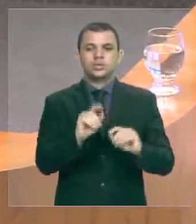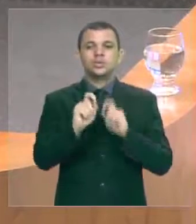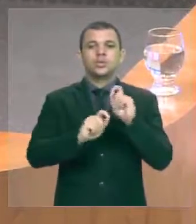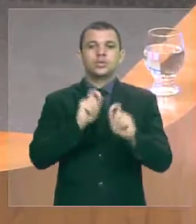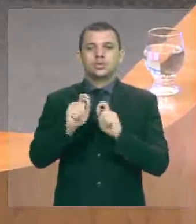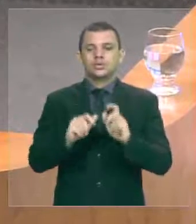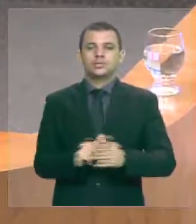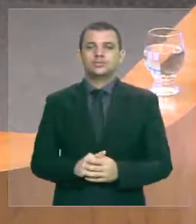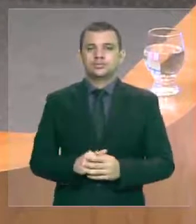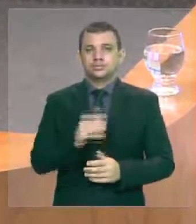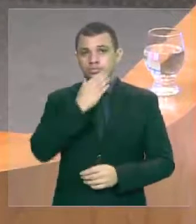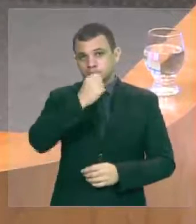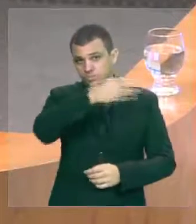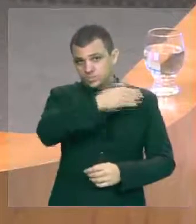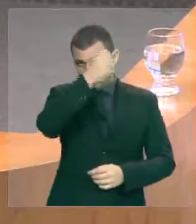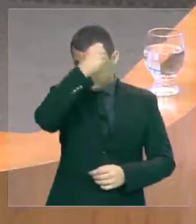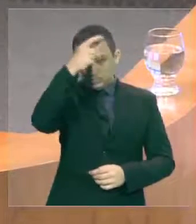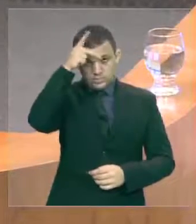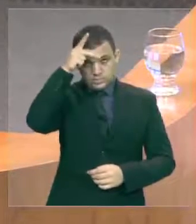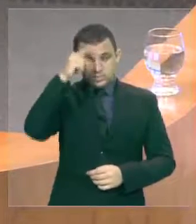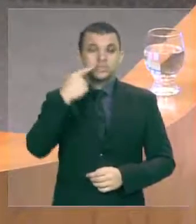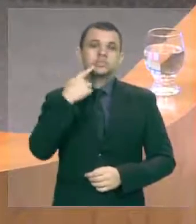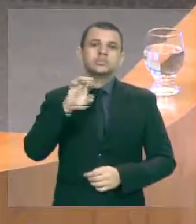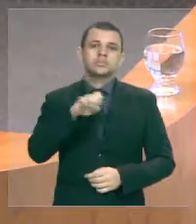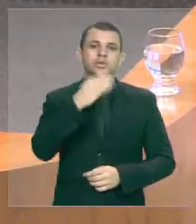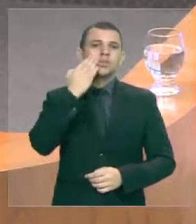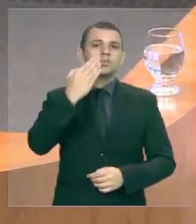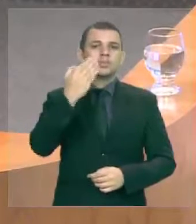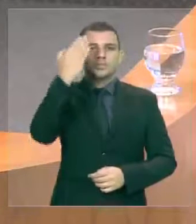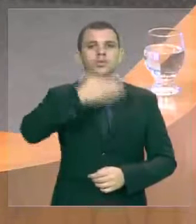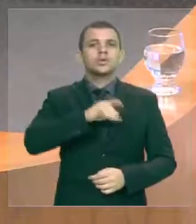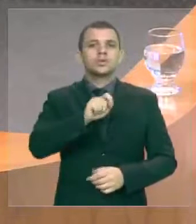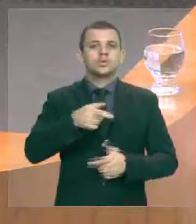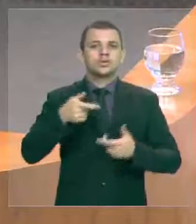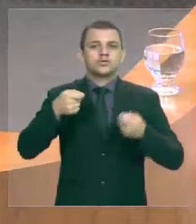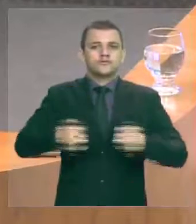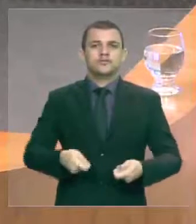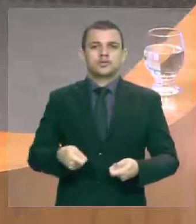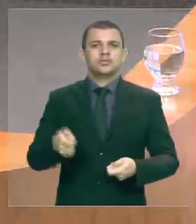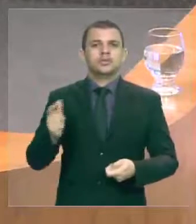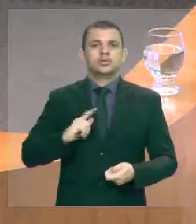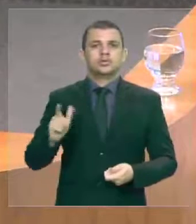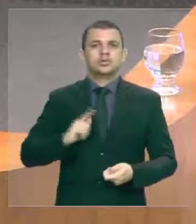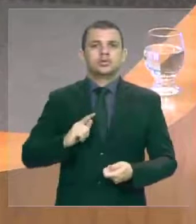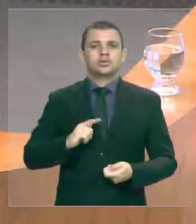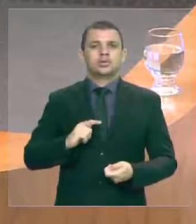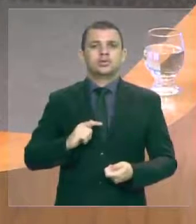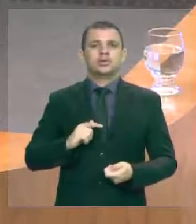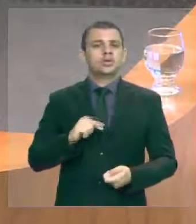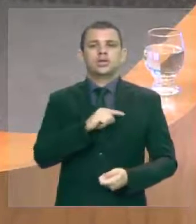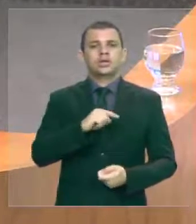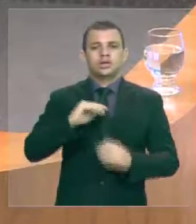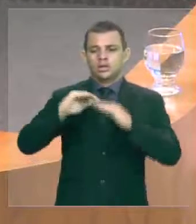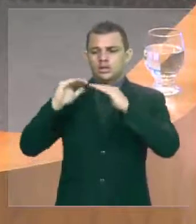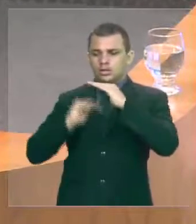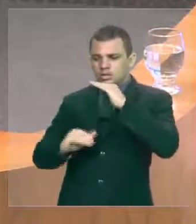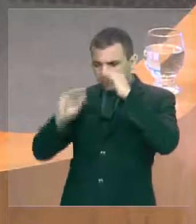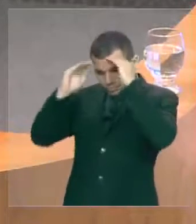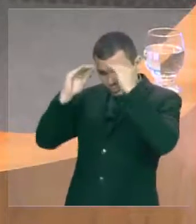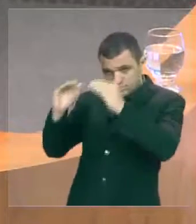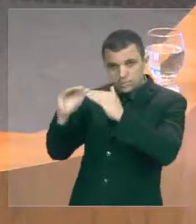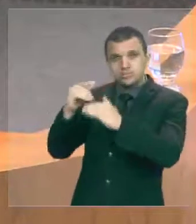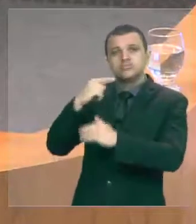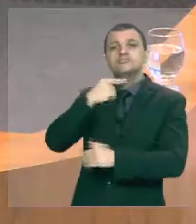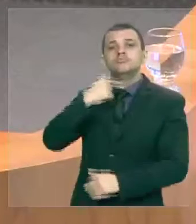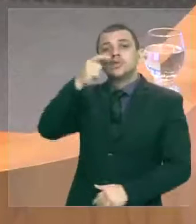Holanda Júnior mostra pulso forte ao não se curvar aos interesses de empresários